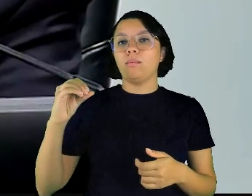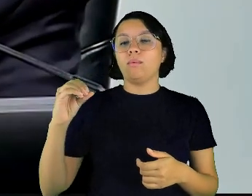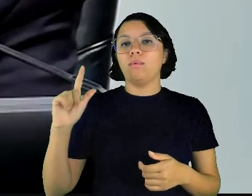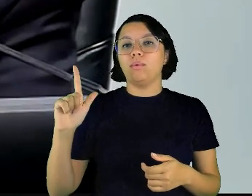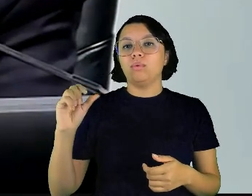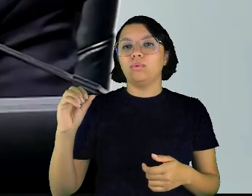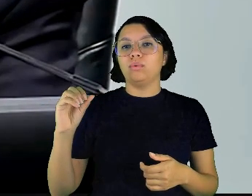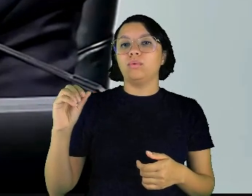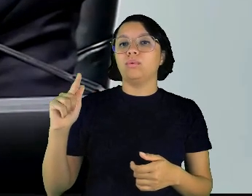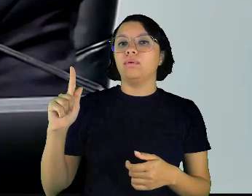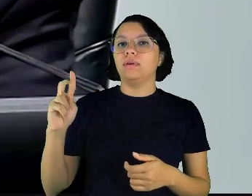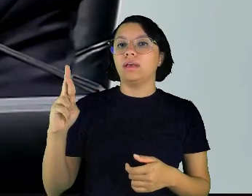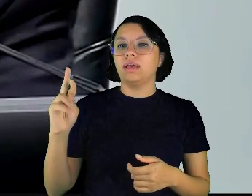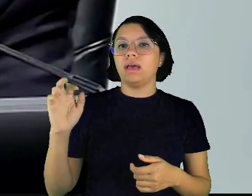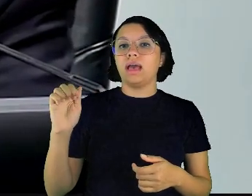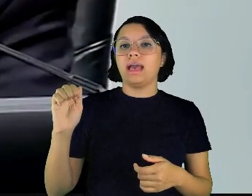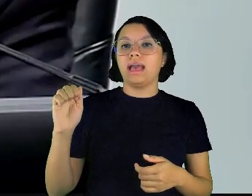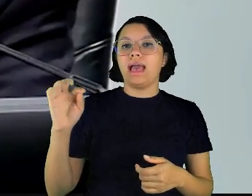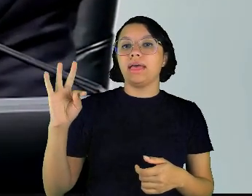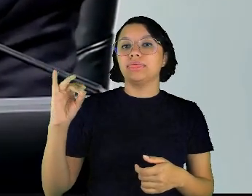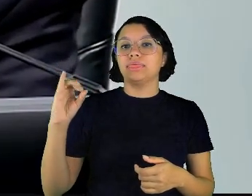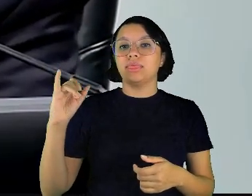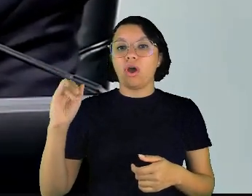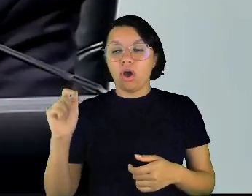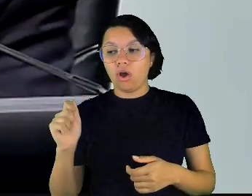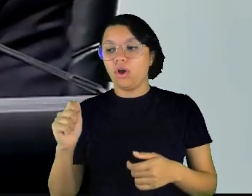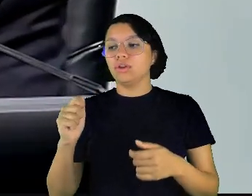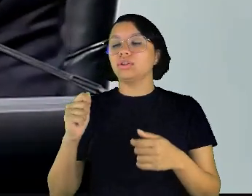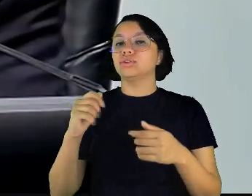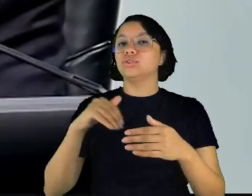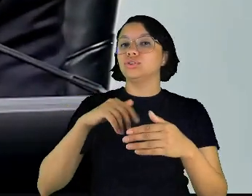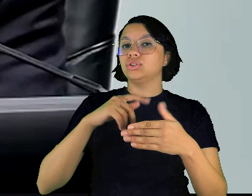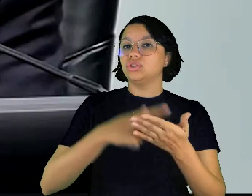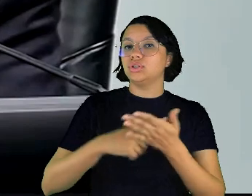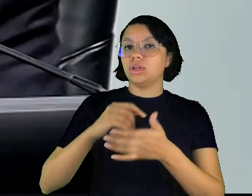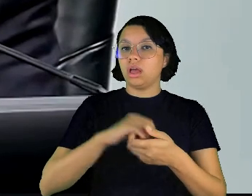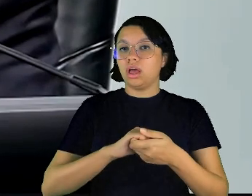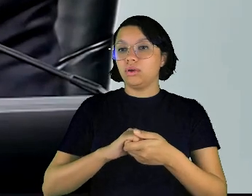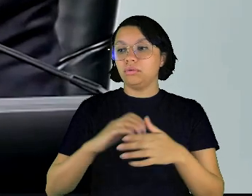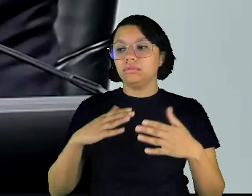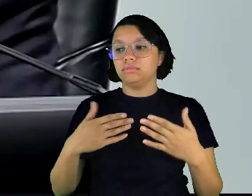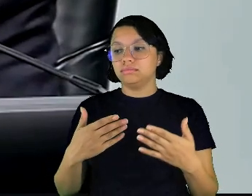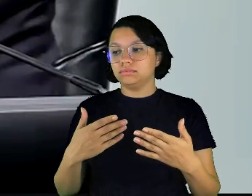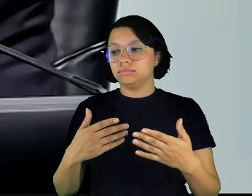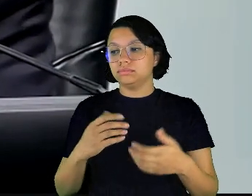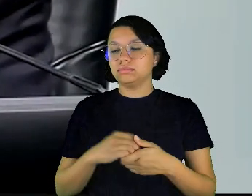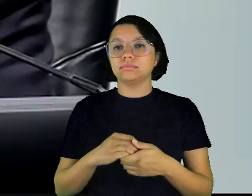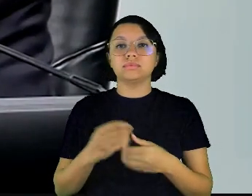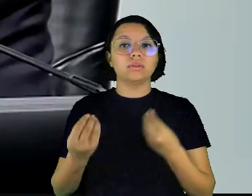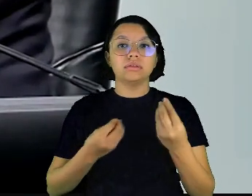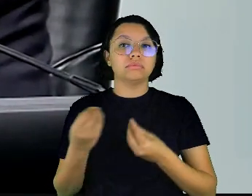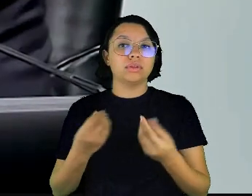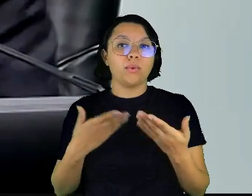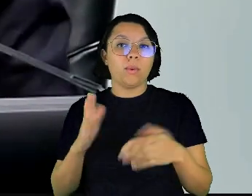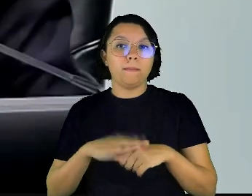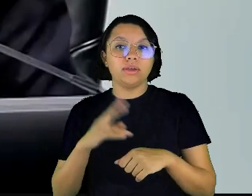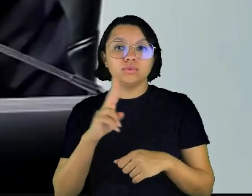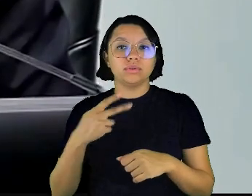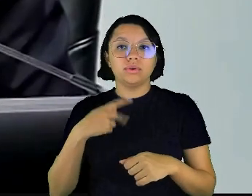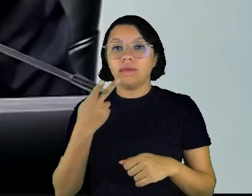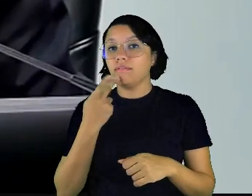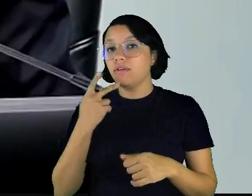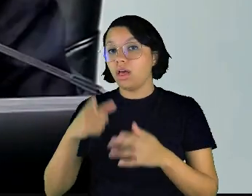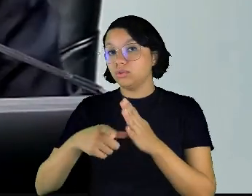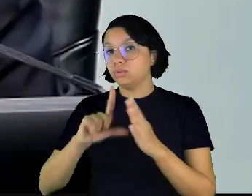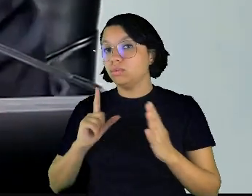aí, tirou de vez aquele meu corte que eu fazia, é homologatório ou não é homologatório, aí já não dá mais, né? E aí, o